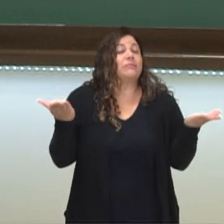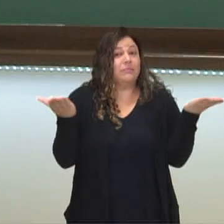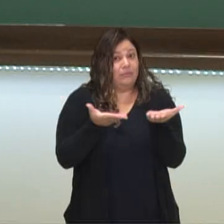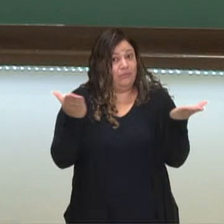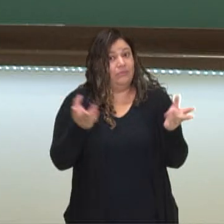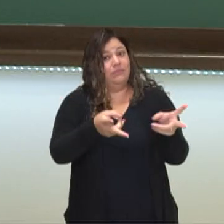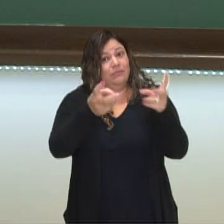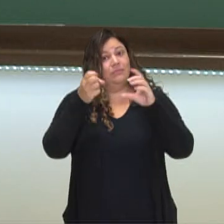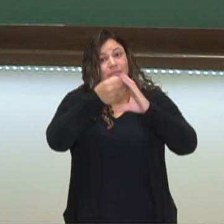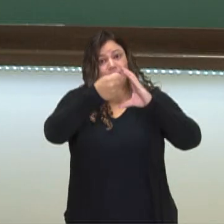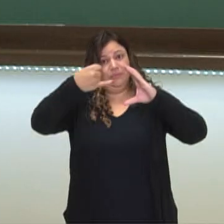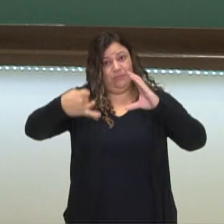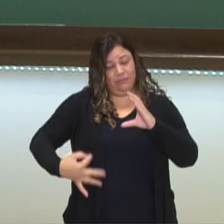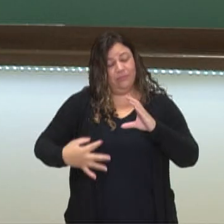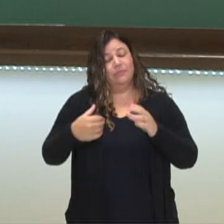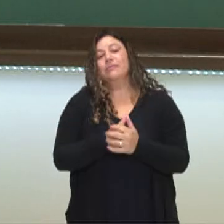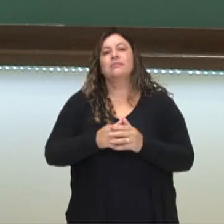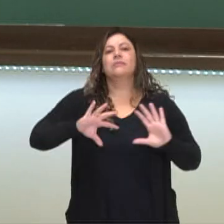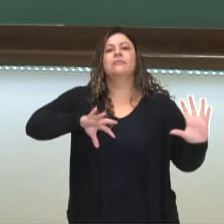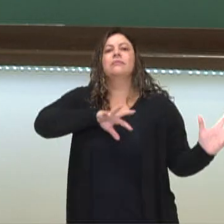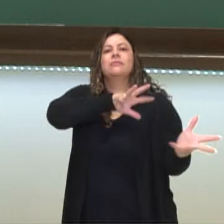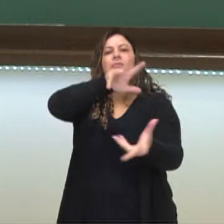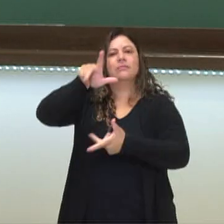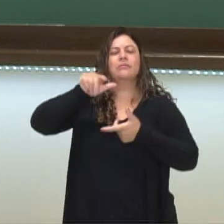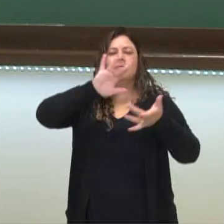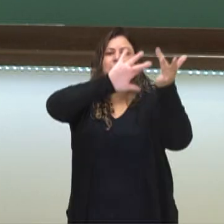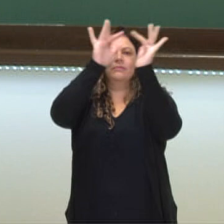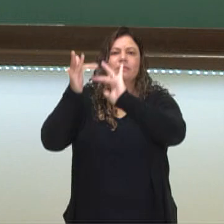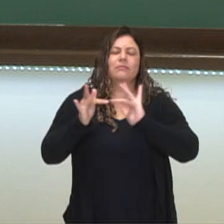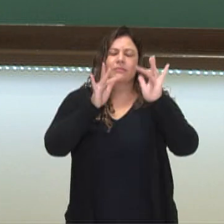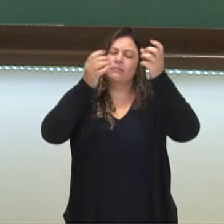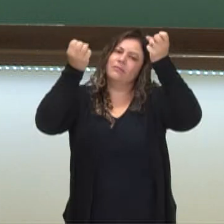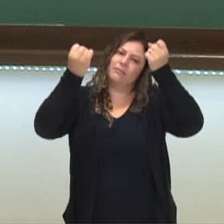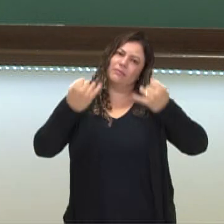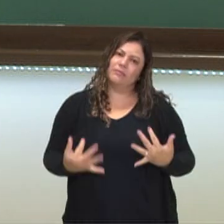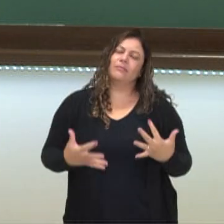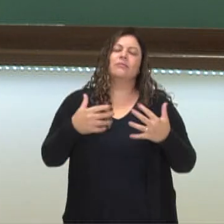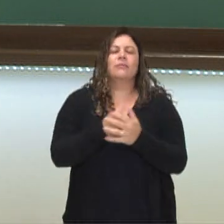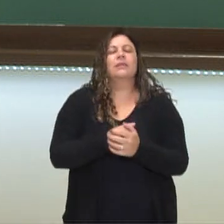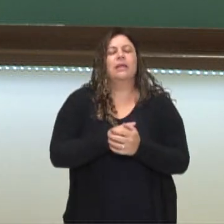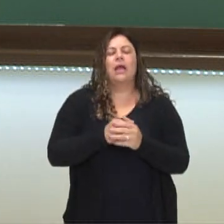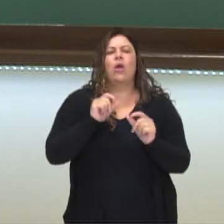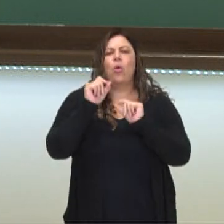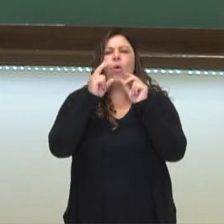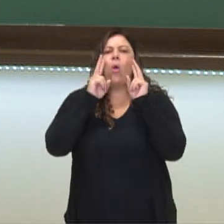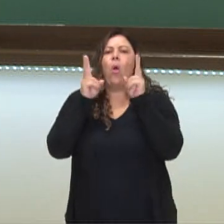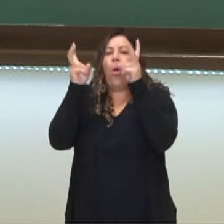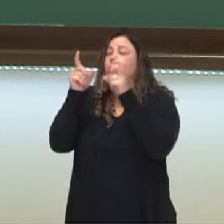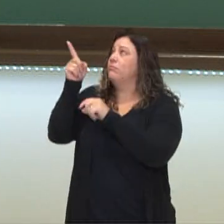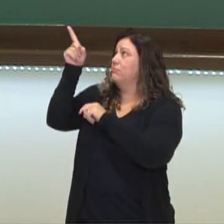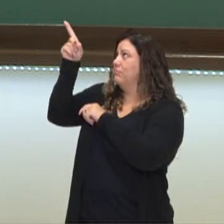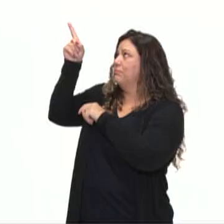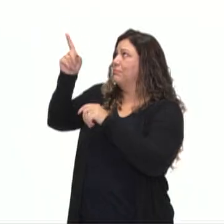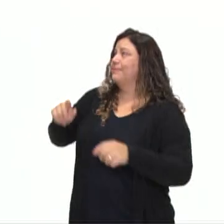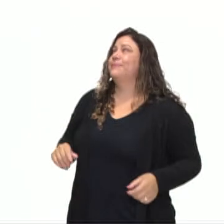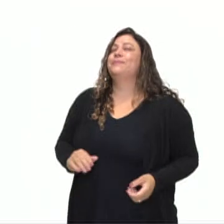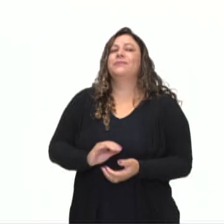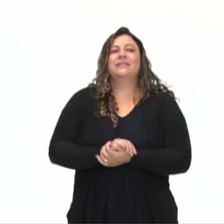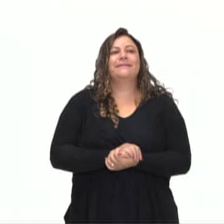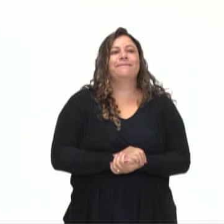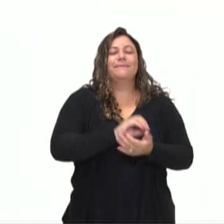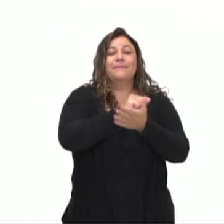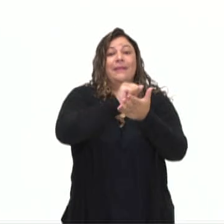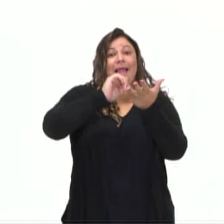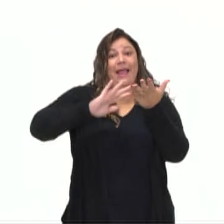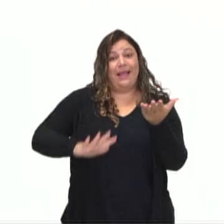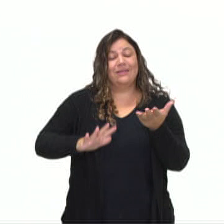gente já caracterizou esse nosso mundo globalizado, já falamos um pouquinho sobre fluxos, confere na tela a nossa primeira atividade.